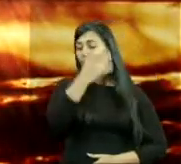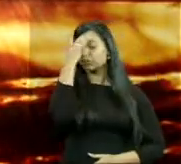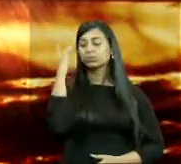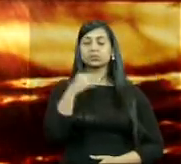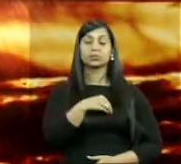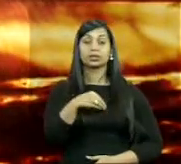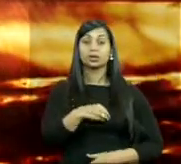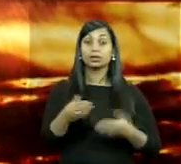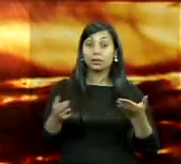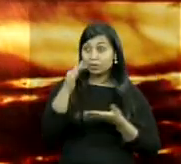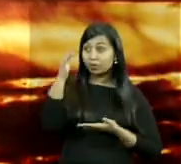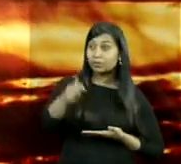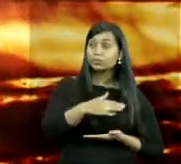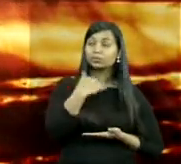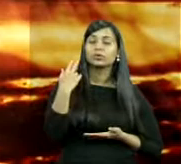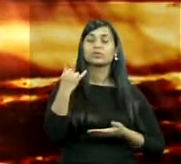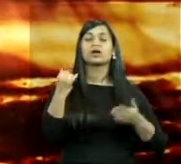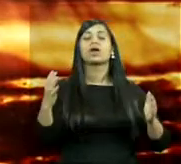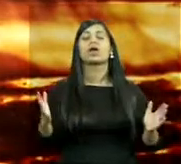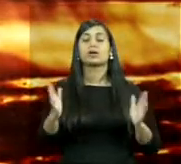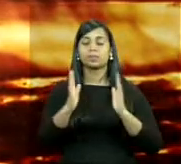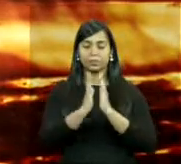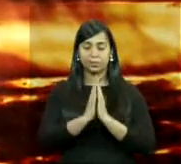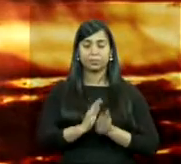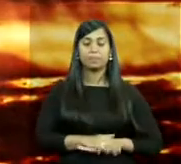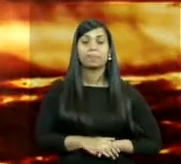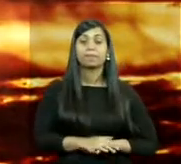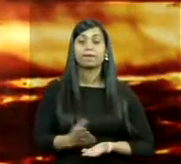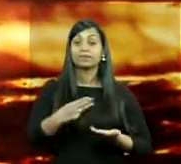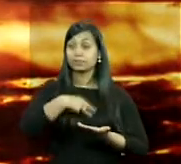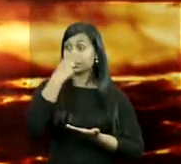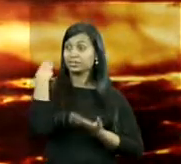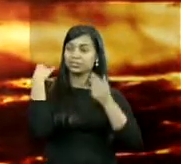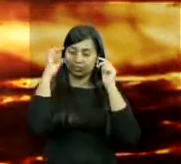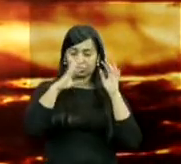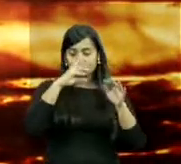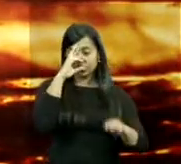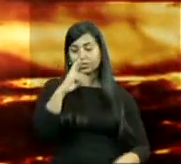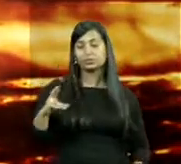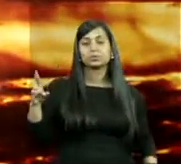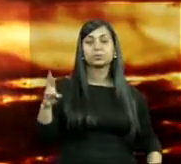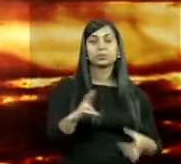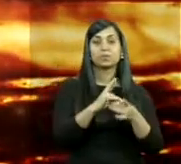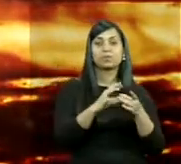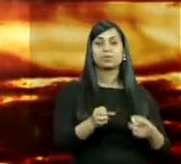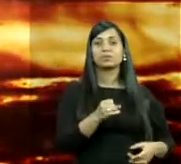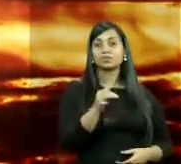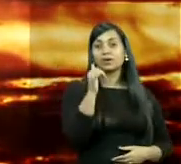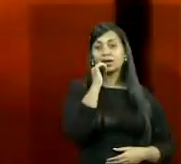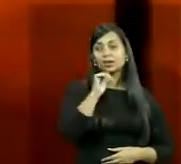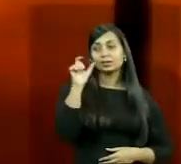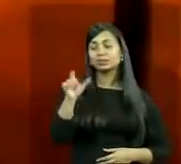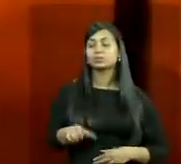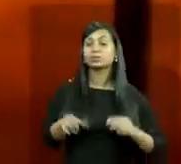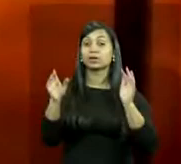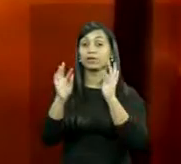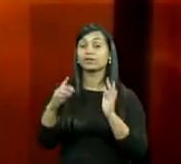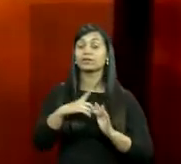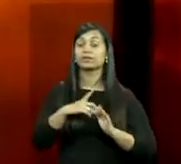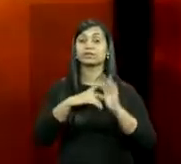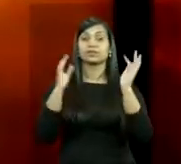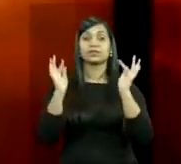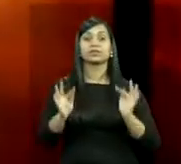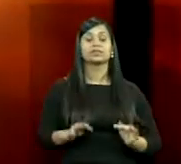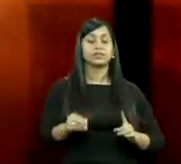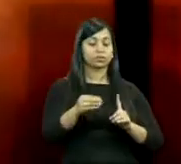rogai por nós, pecadores, agora e na hora de nossa morte. Amém. Ave Maria, cheia de graça, o Senhor é convosco. Bendita sois vós